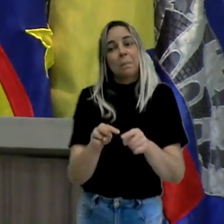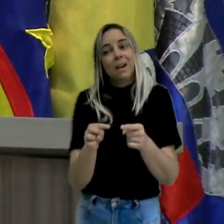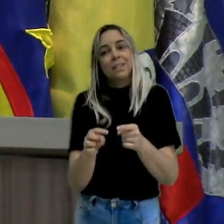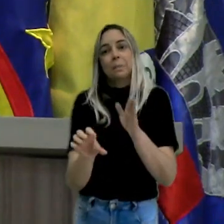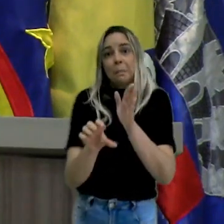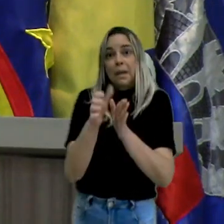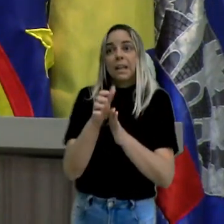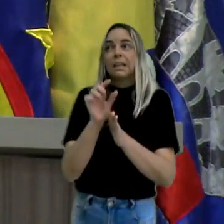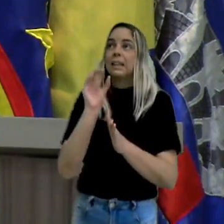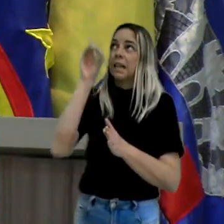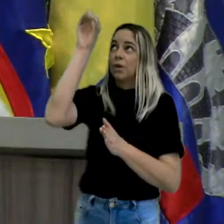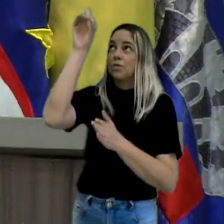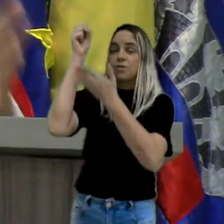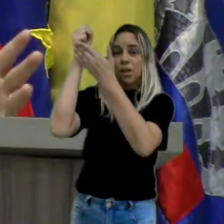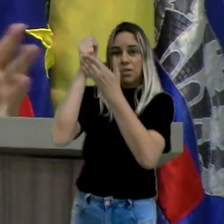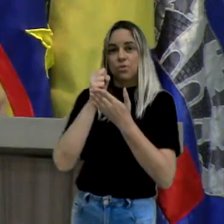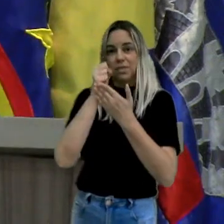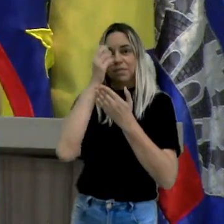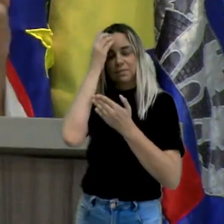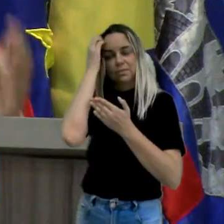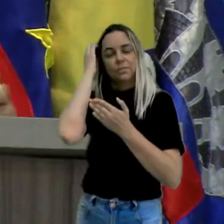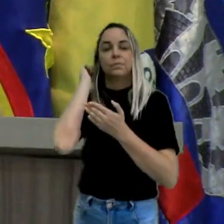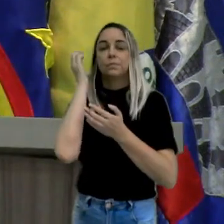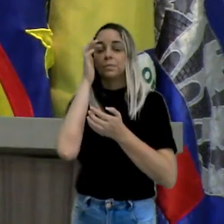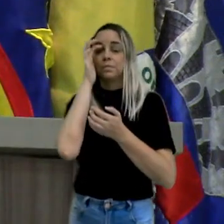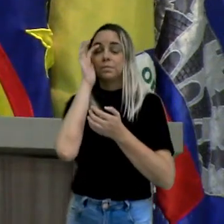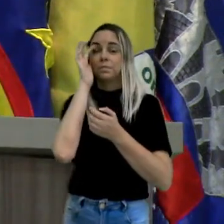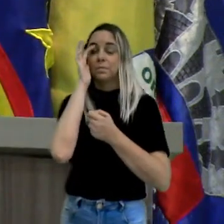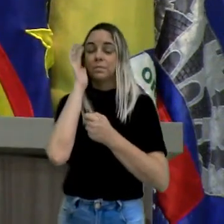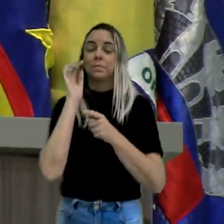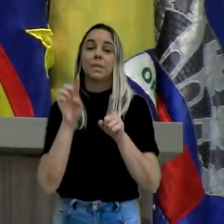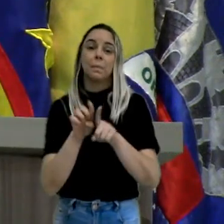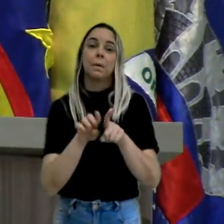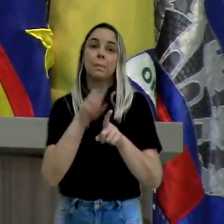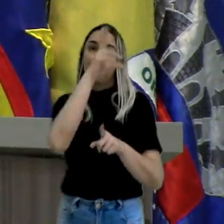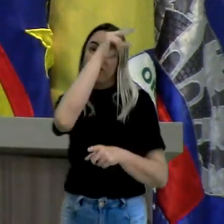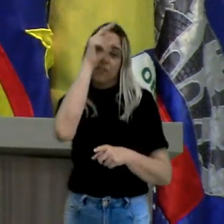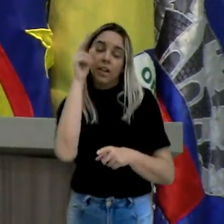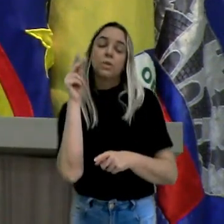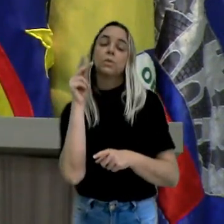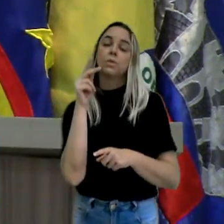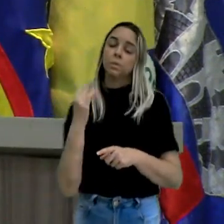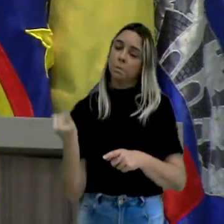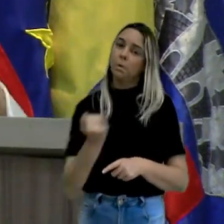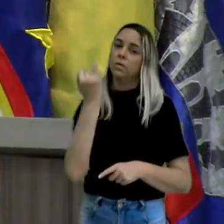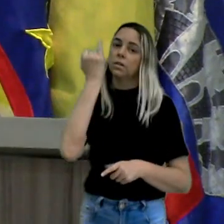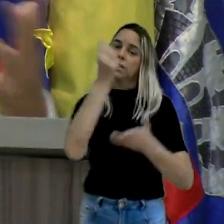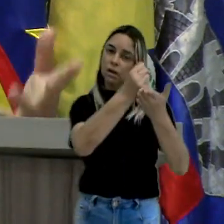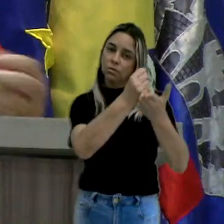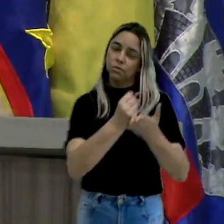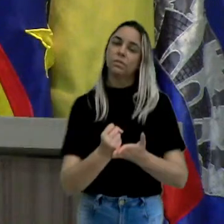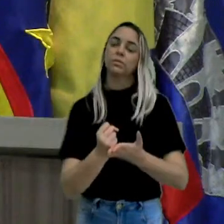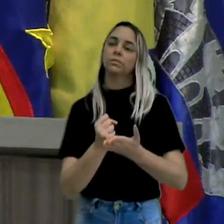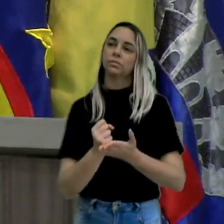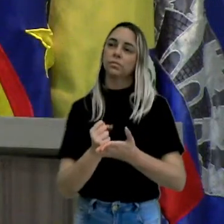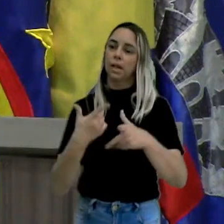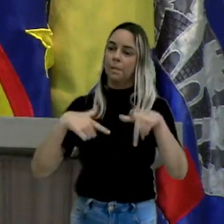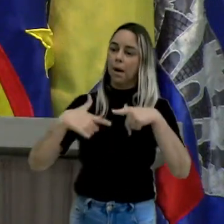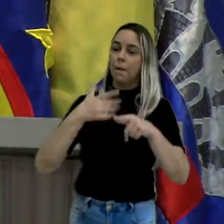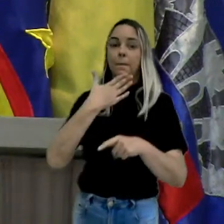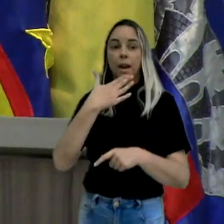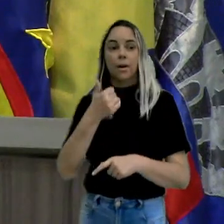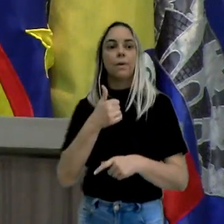que me ajuda, né? Também a ajuda do prefeito, a gente sabe disso, que é importante para poder fazer um serviço melhor